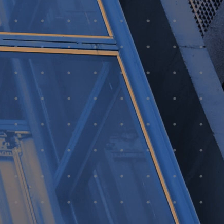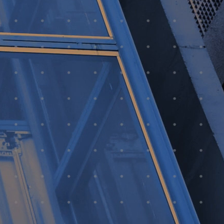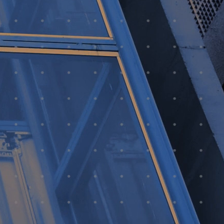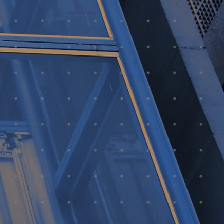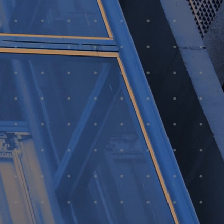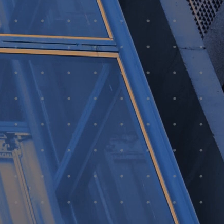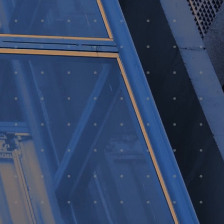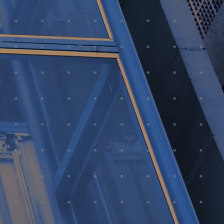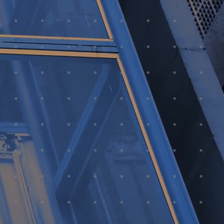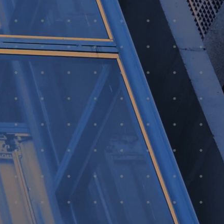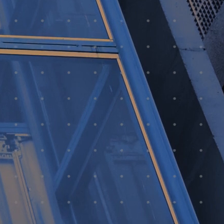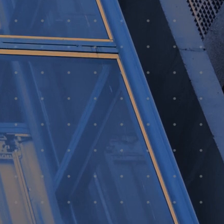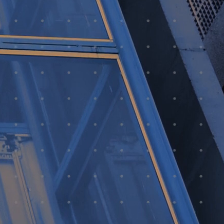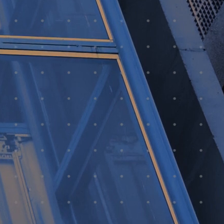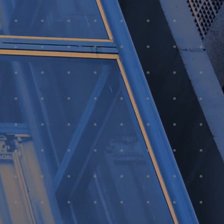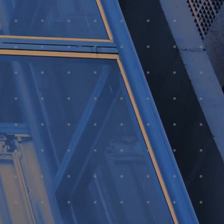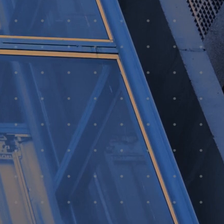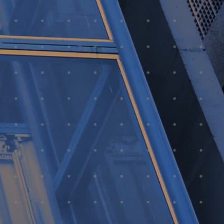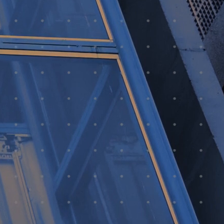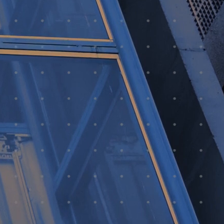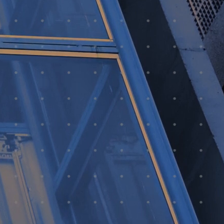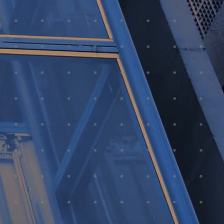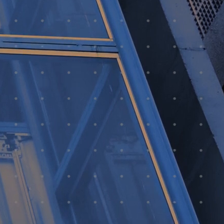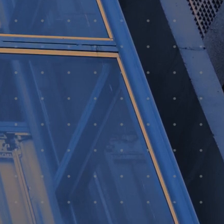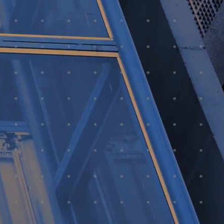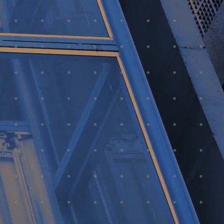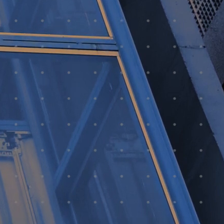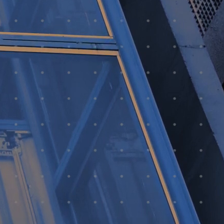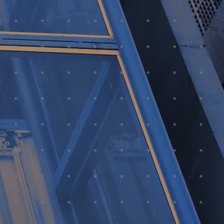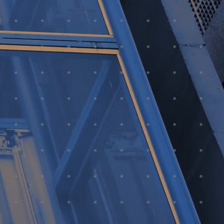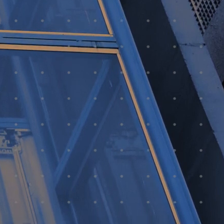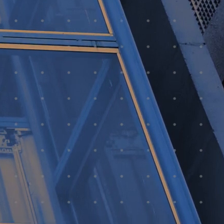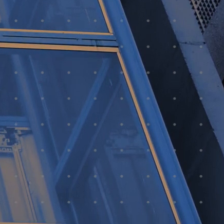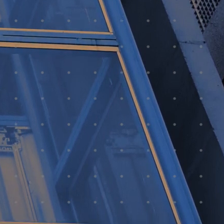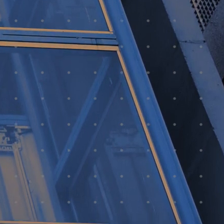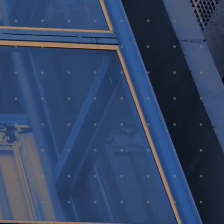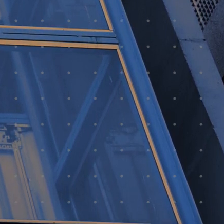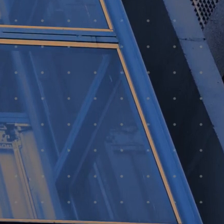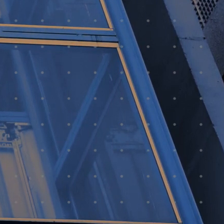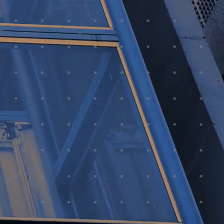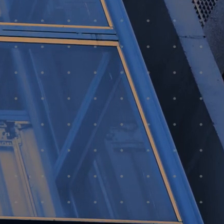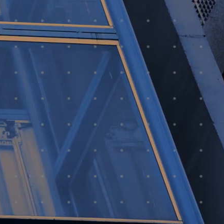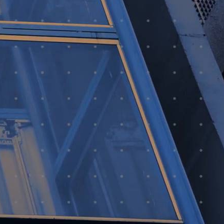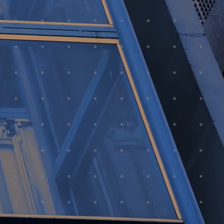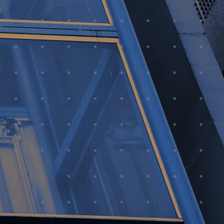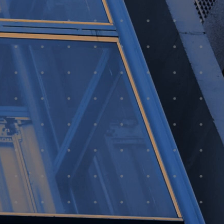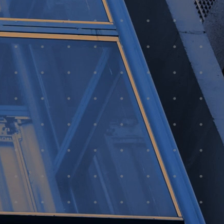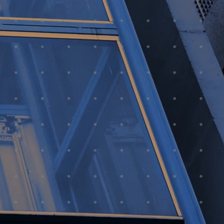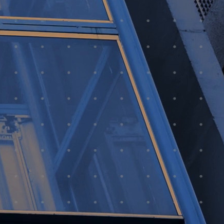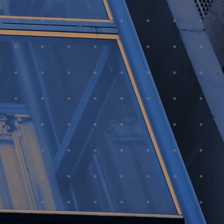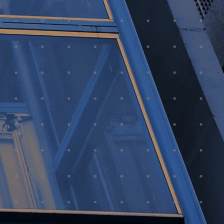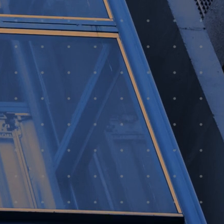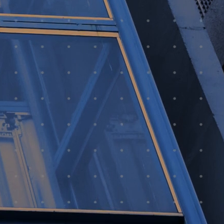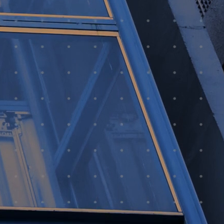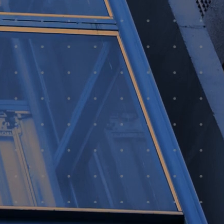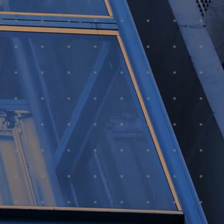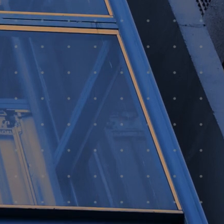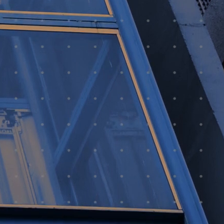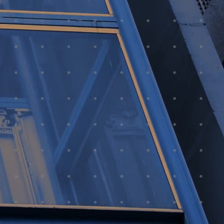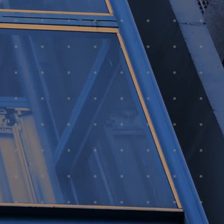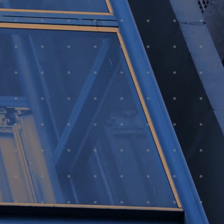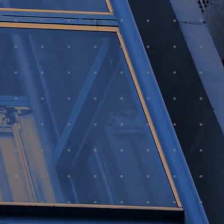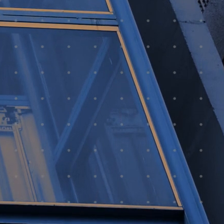e granito, ajudante de carga e descarga de mercadoria, ajudante de churrasqueiro, ajudante